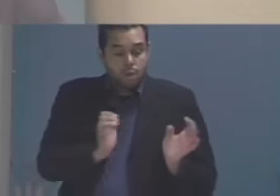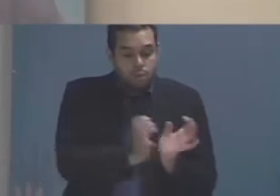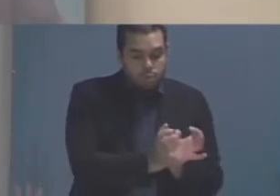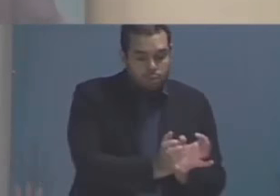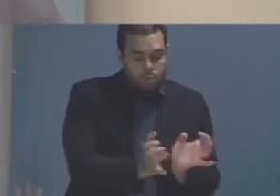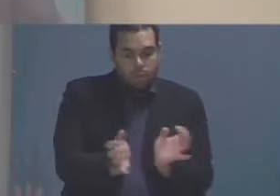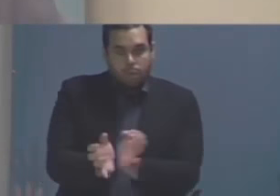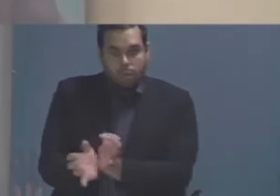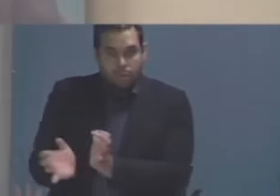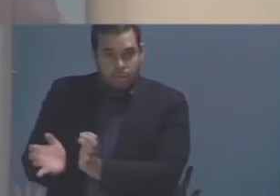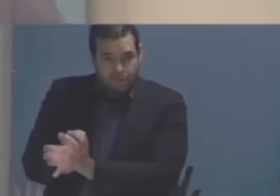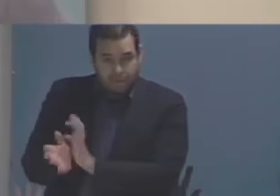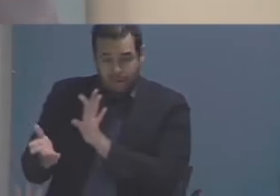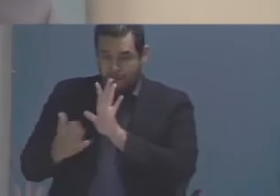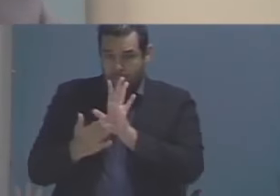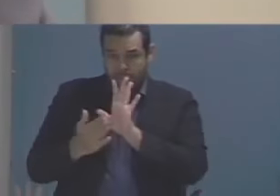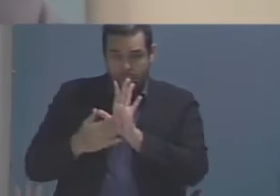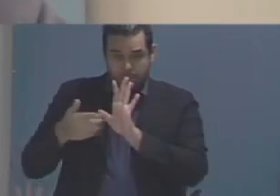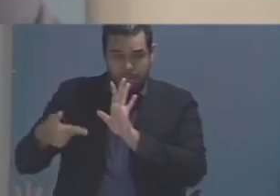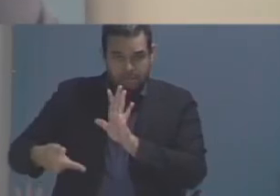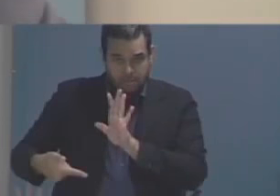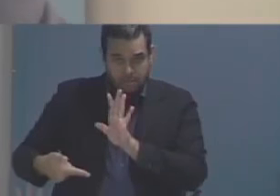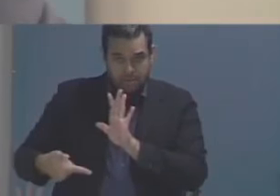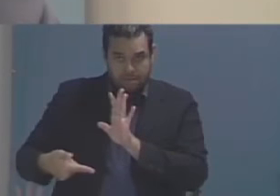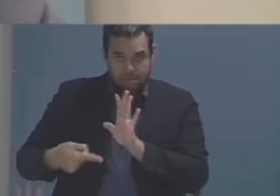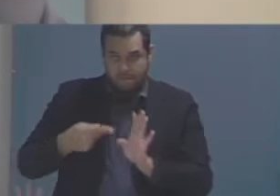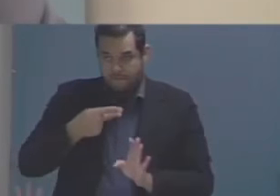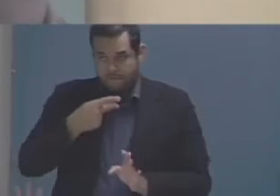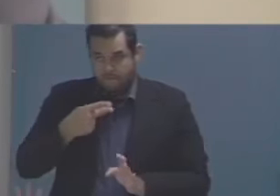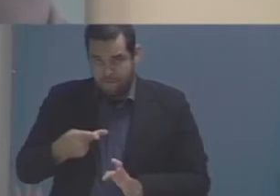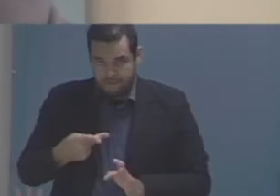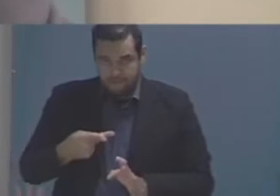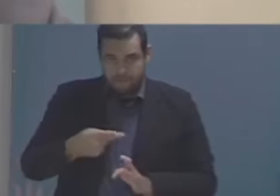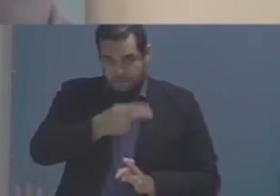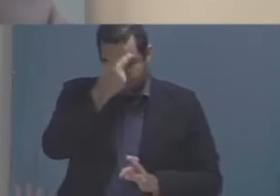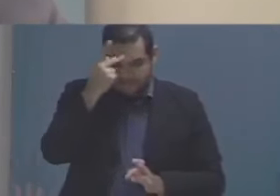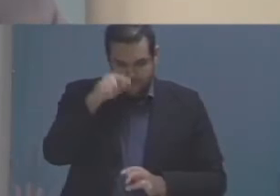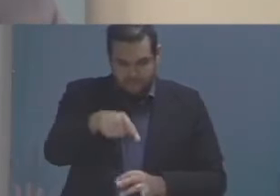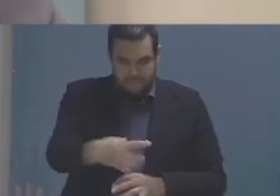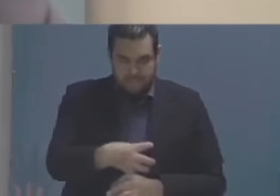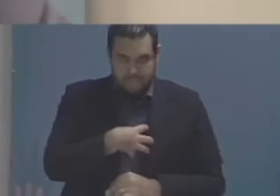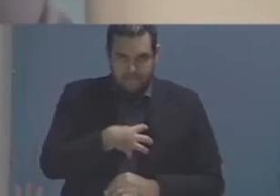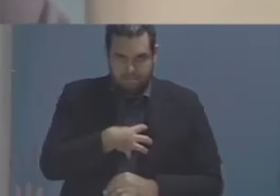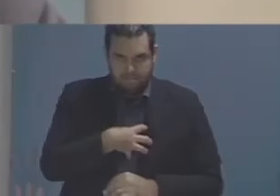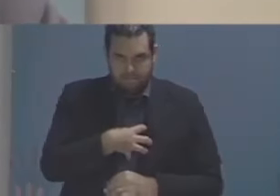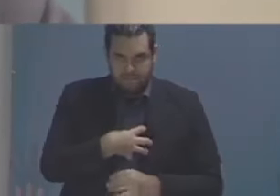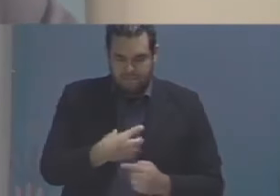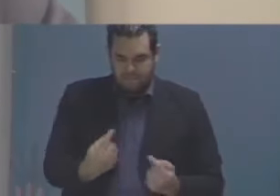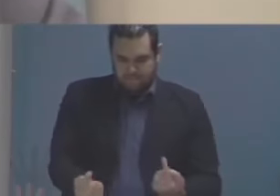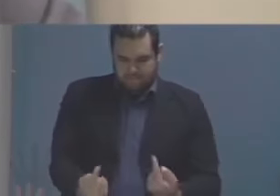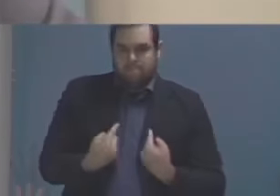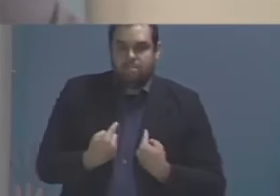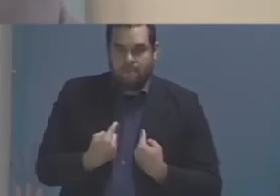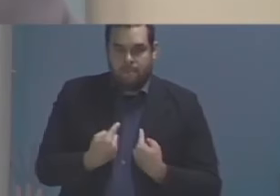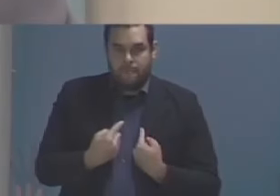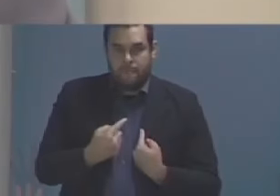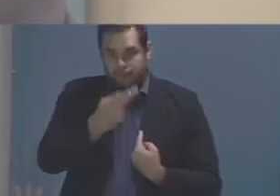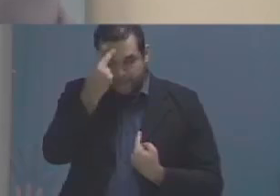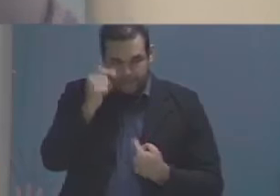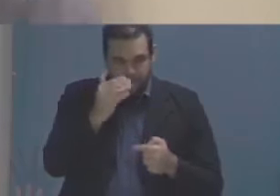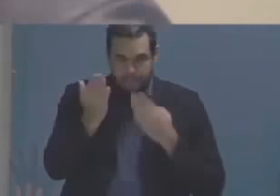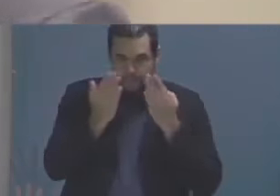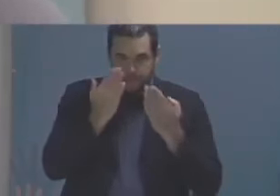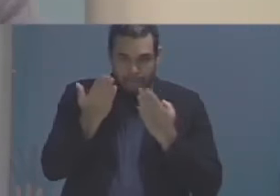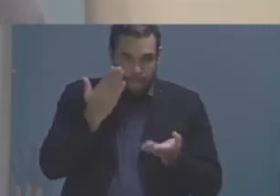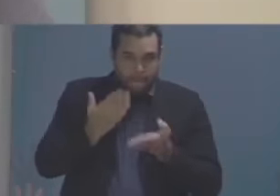as chapas têm esse tipo de proposta, ao passo que faz com que as pessoas se sintam ofendidas e psicólogos percam posto de